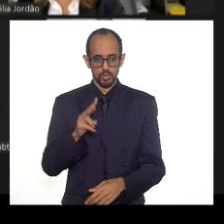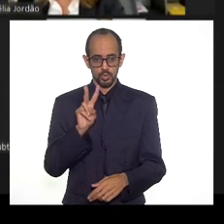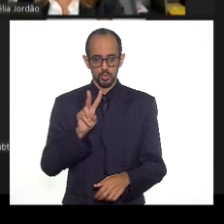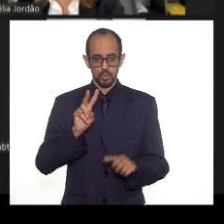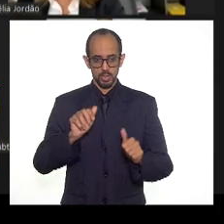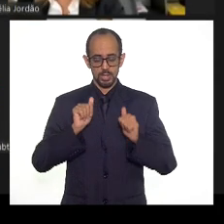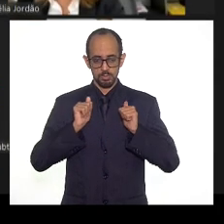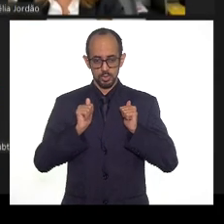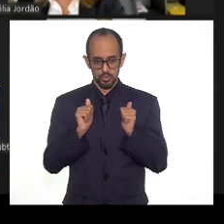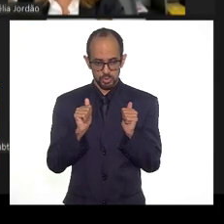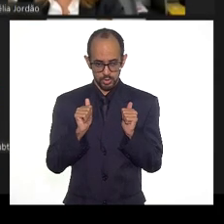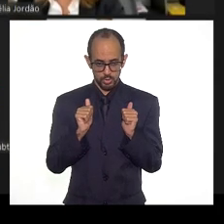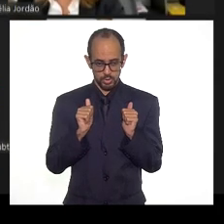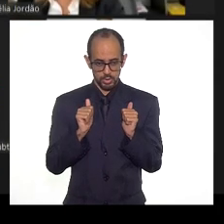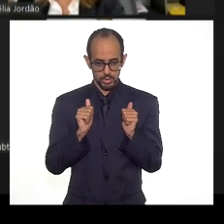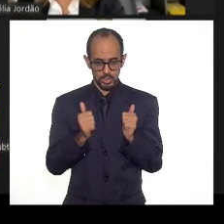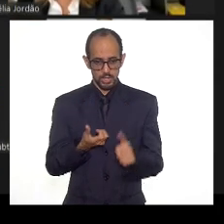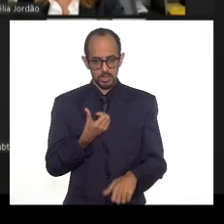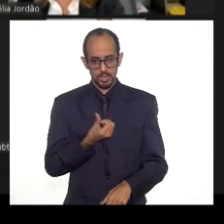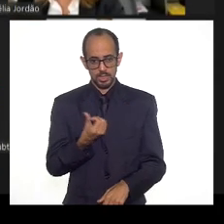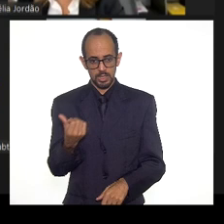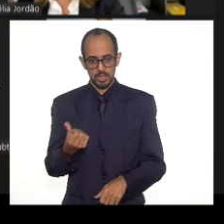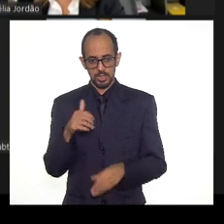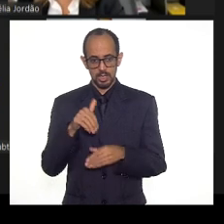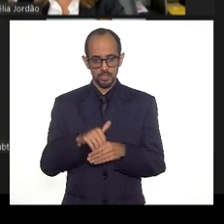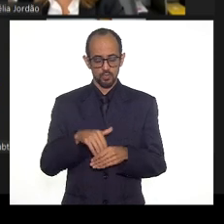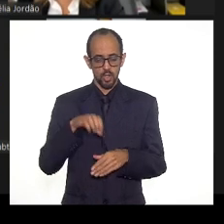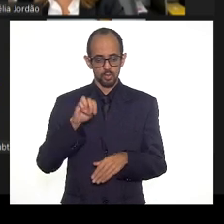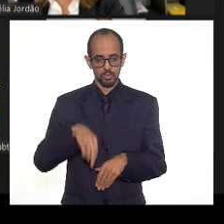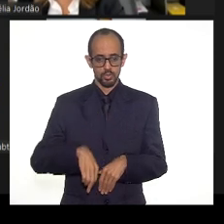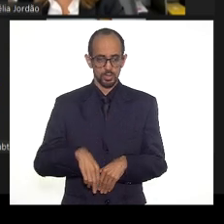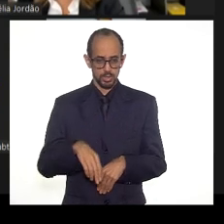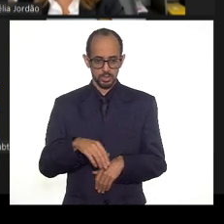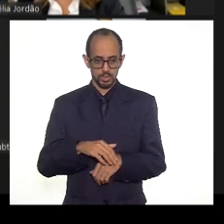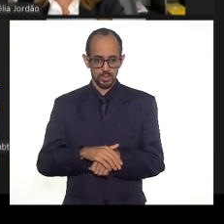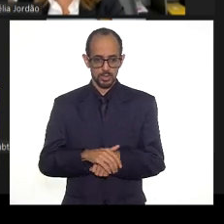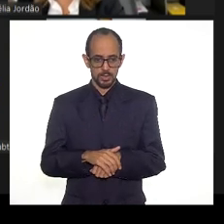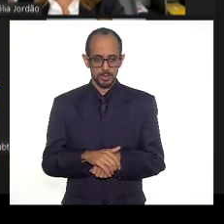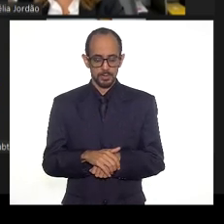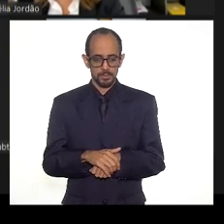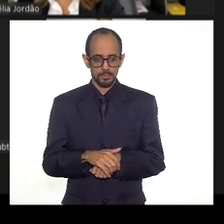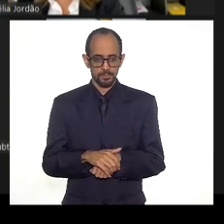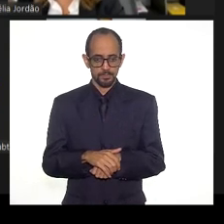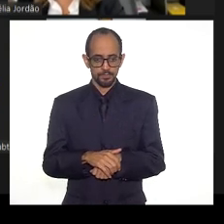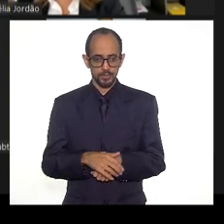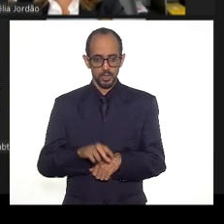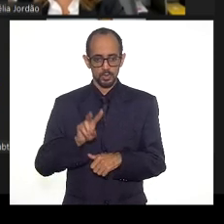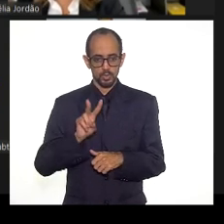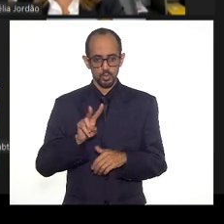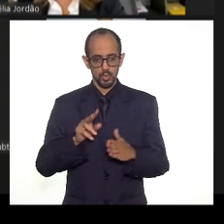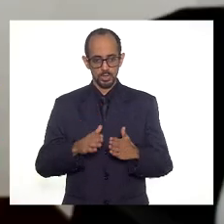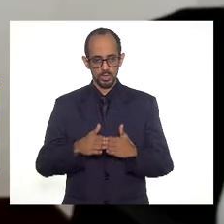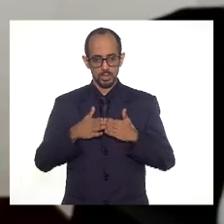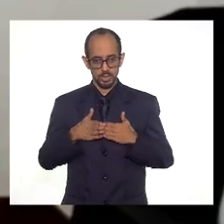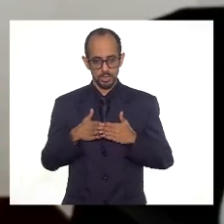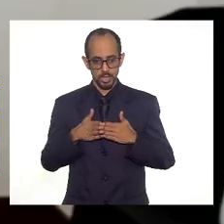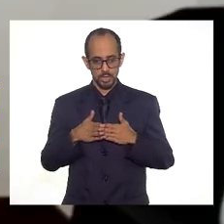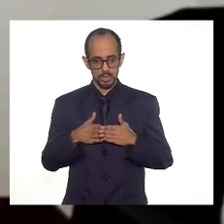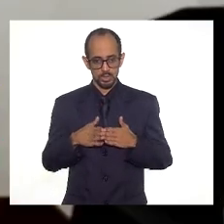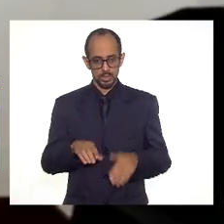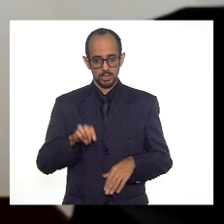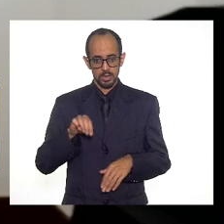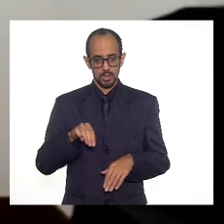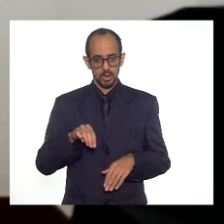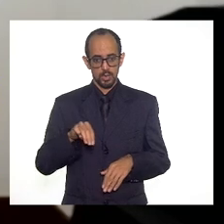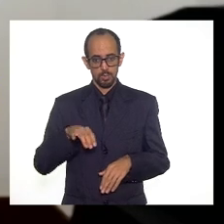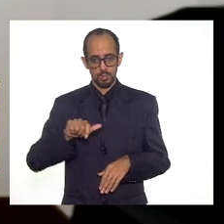abstenções, 66 votos sim. Sim. É, 2 licenças, tá? Marcos